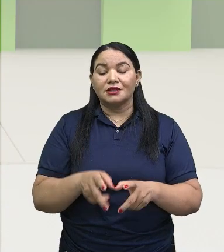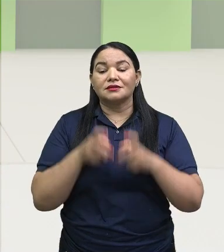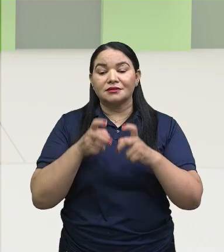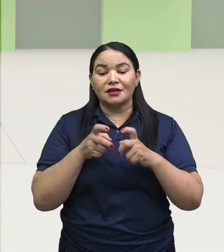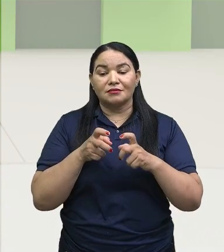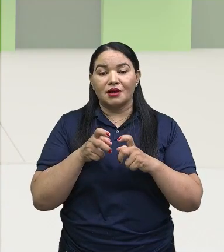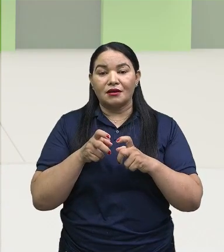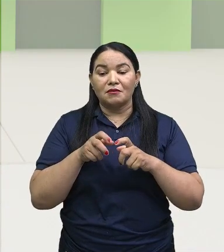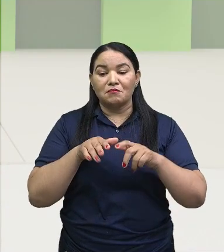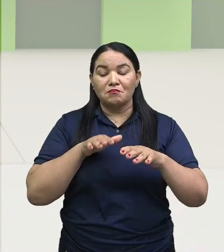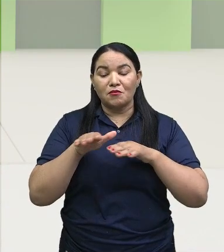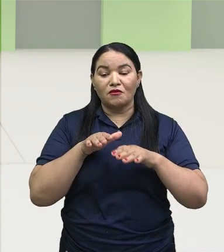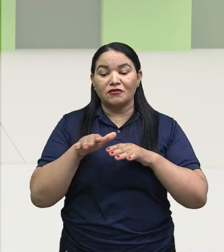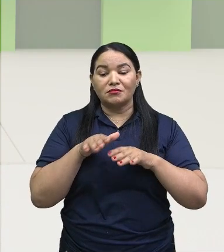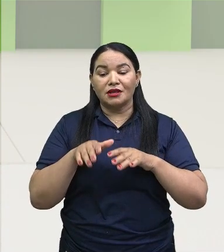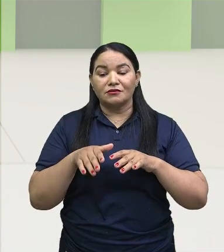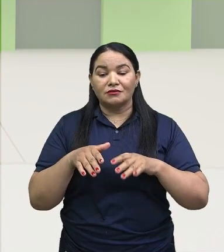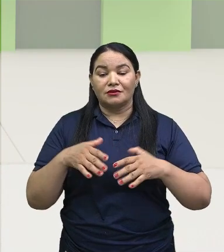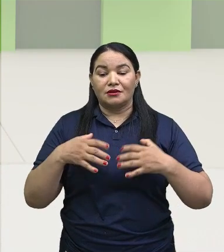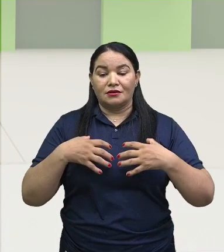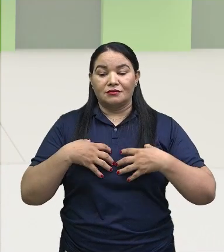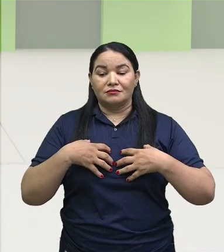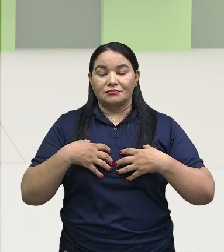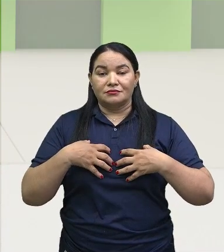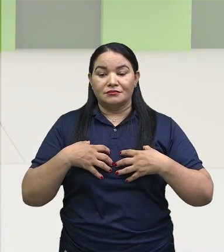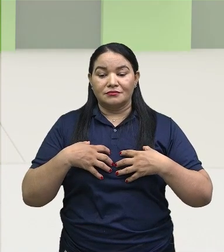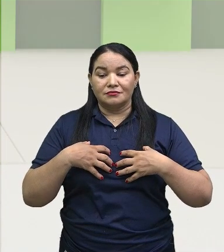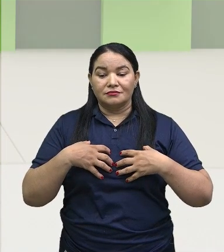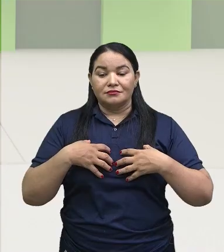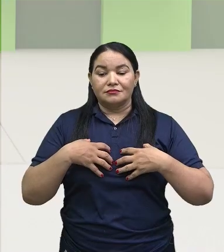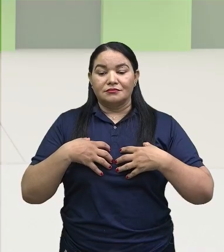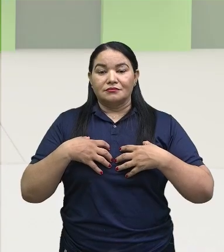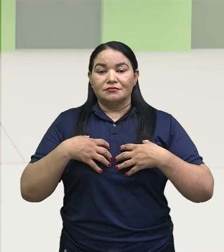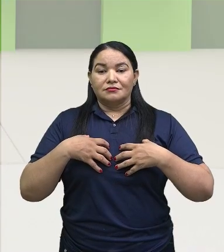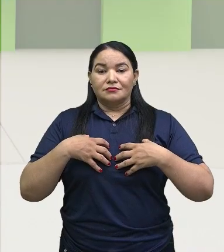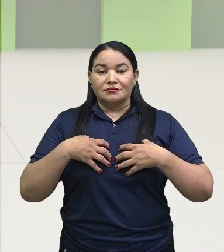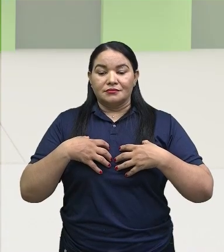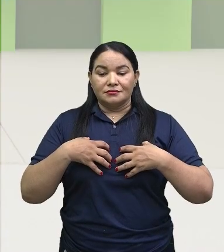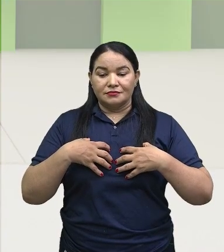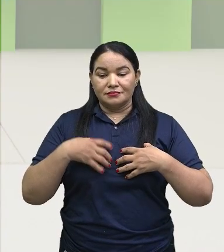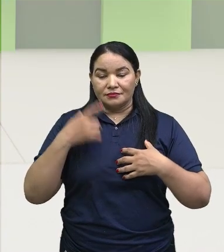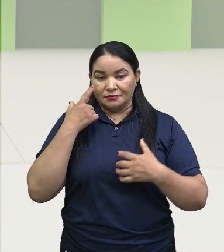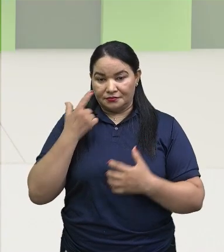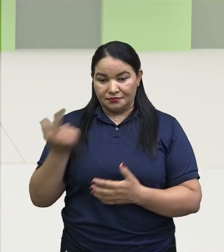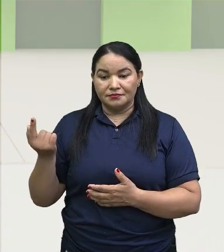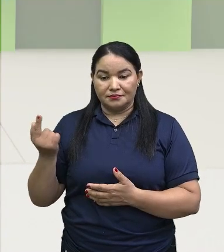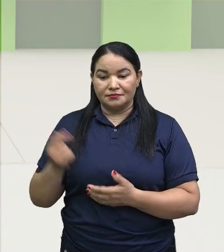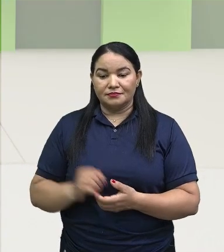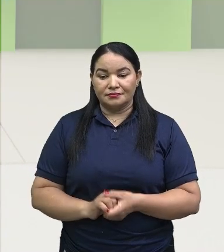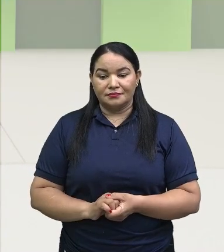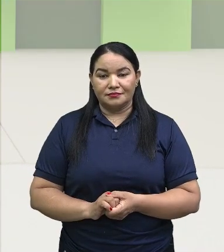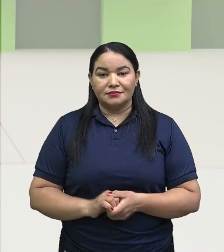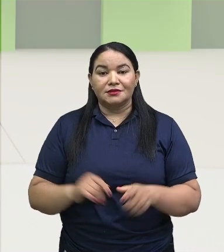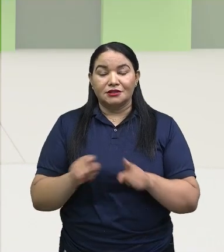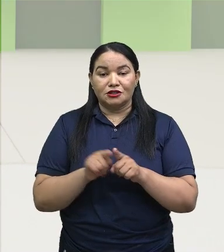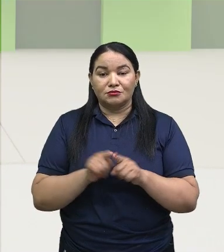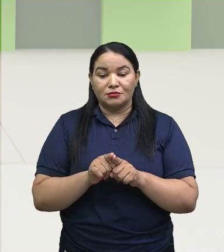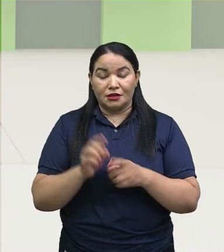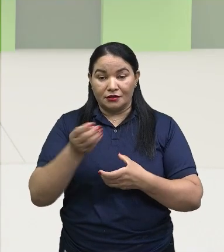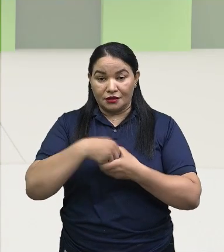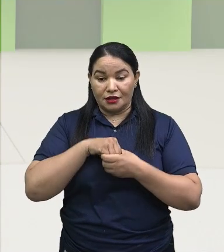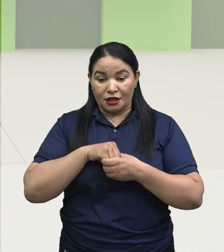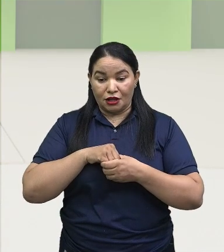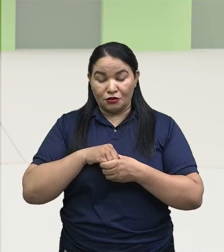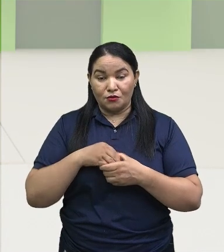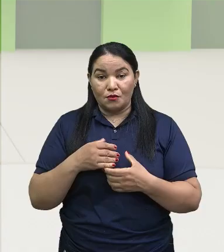está fazendo aqui, ó. Quando enche essa caixa torácica, a gente tem essa dilatação aí, né? Tem um movimento também do diafragma, que é um músculo que